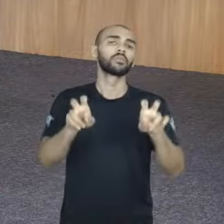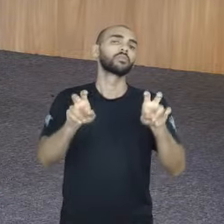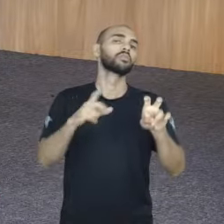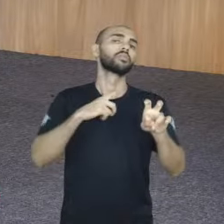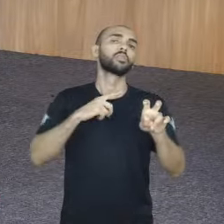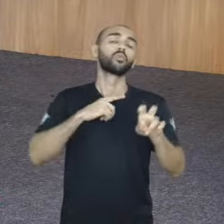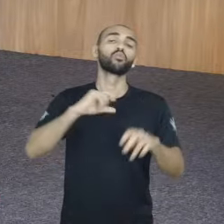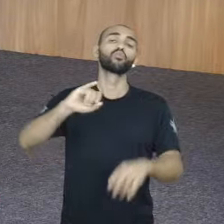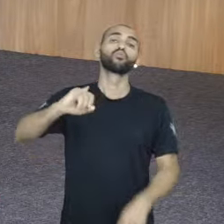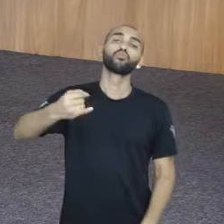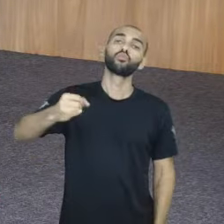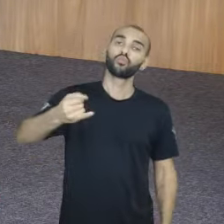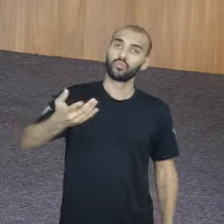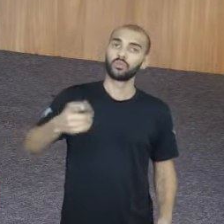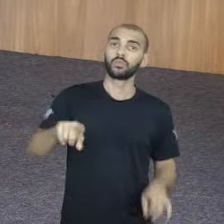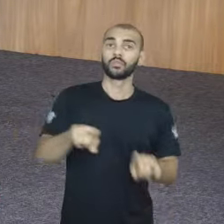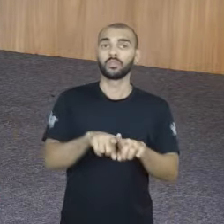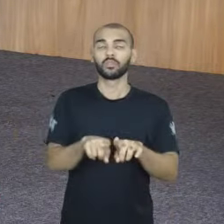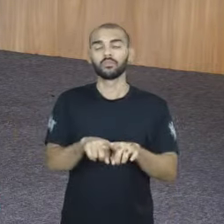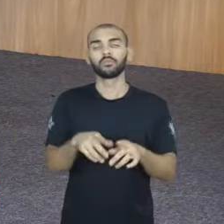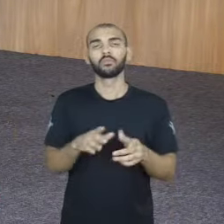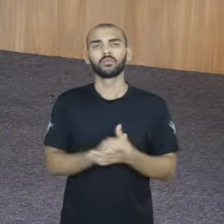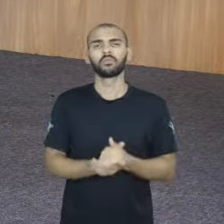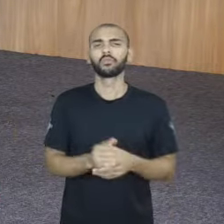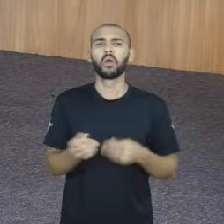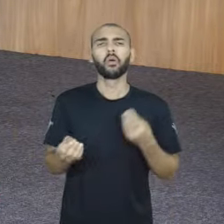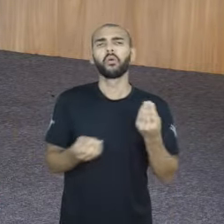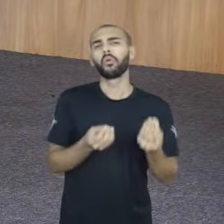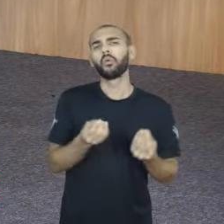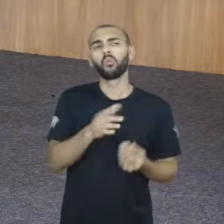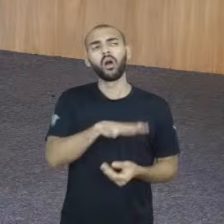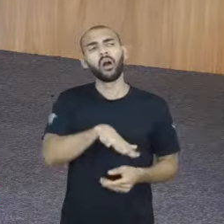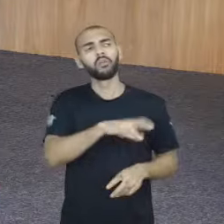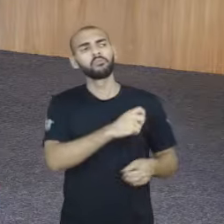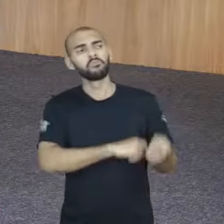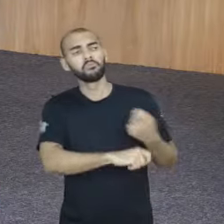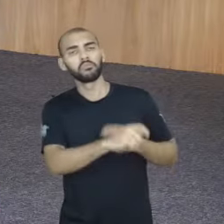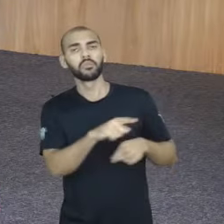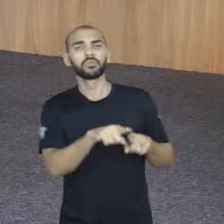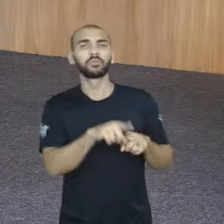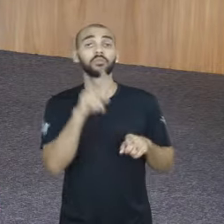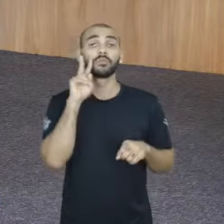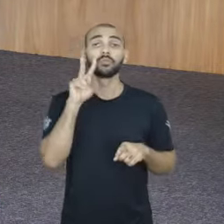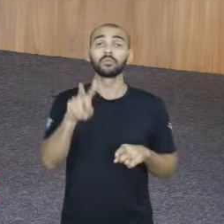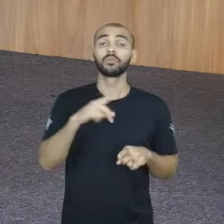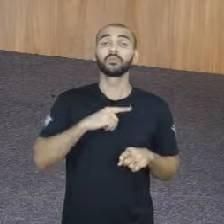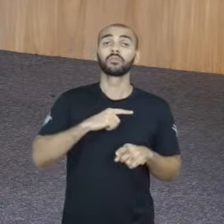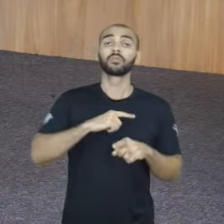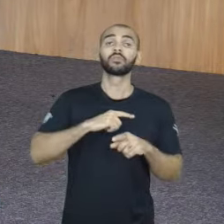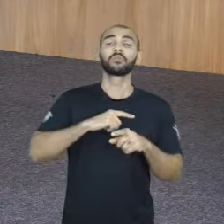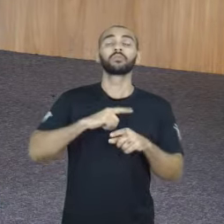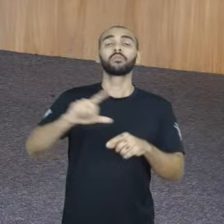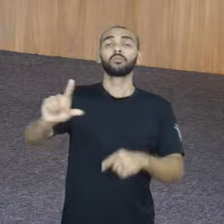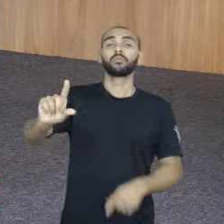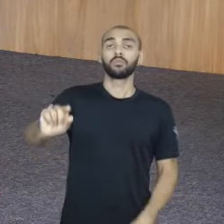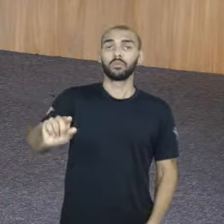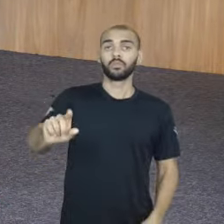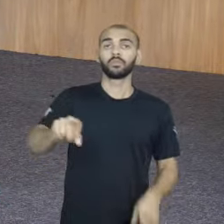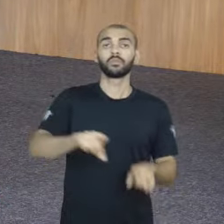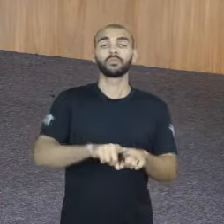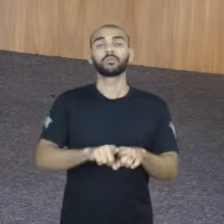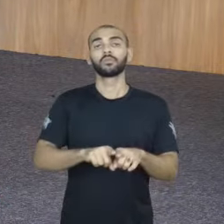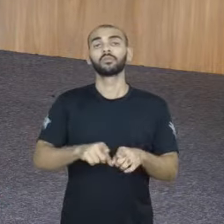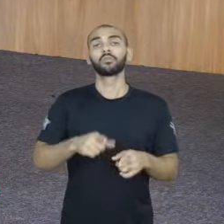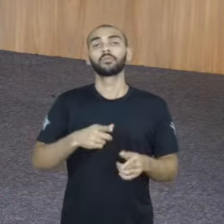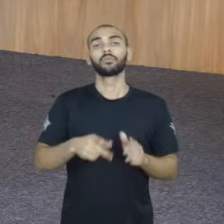também, secretário. Como é que a Fazenda avalia essa possibilidade na diminuição do ritmo, né, da